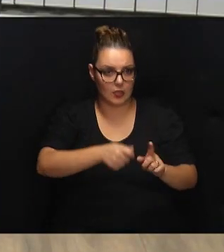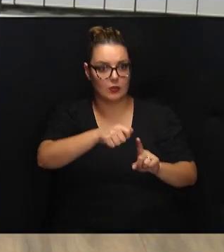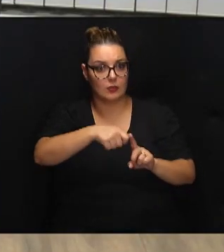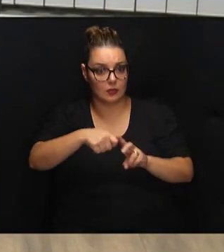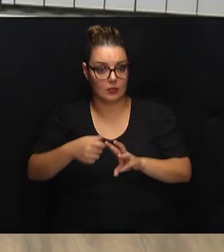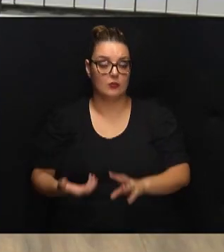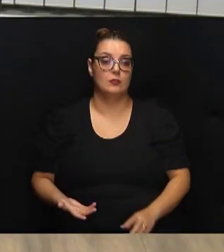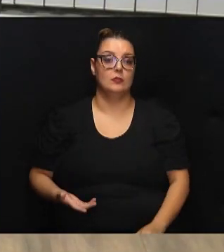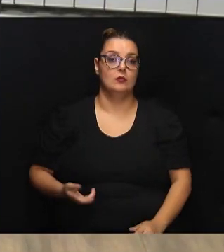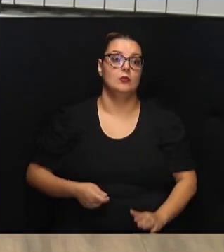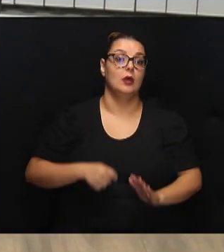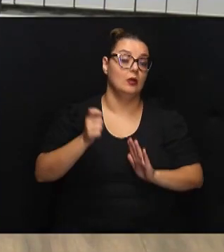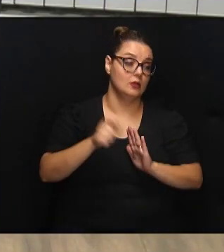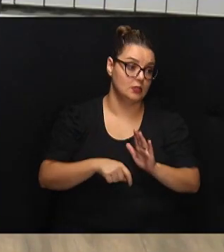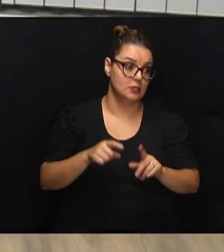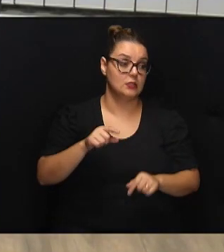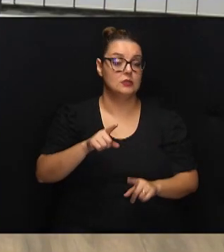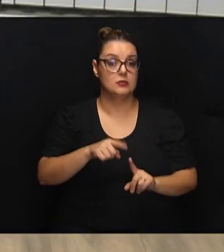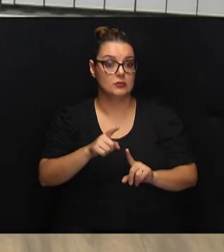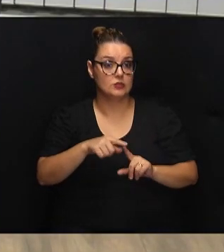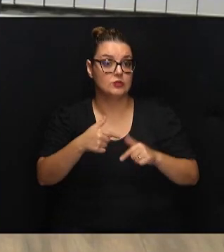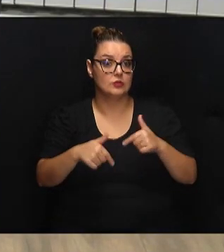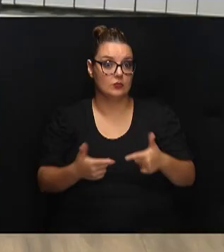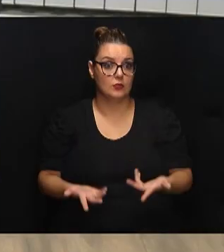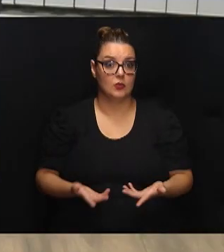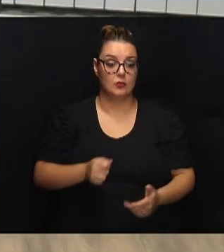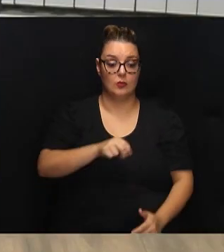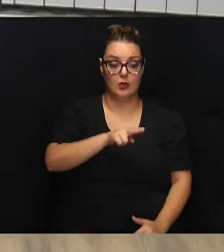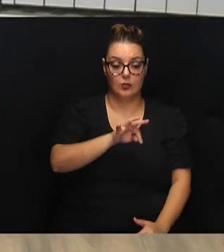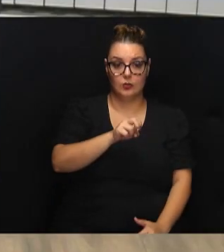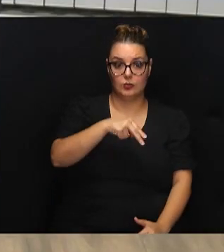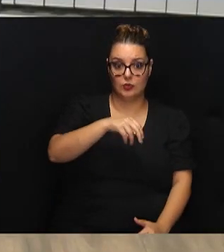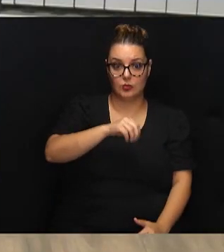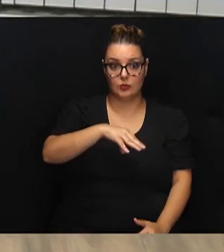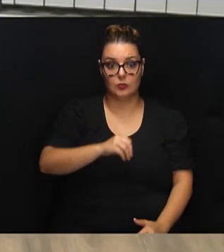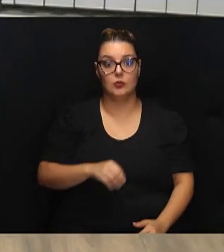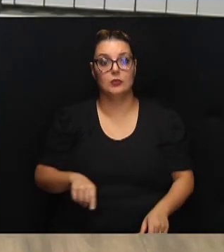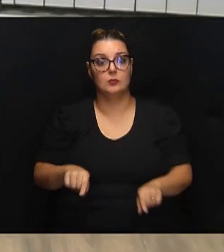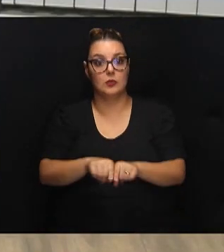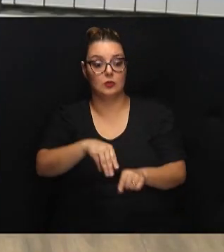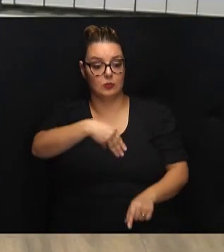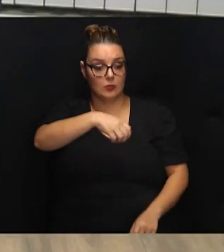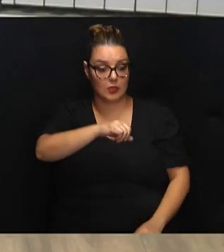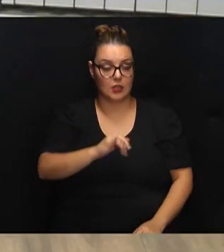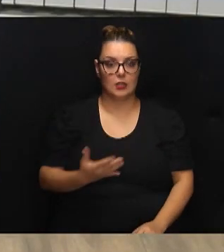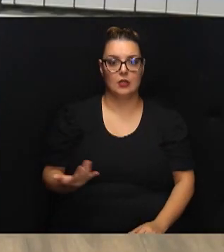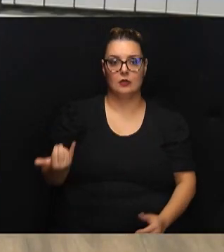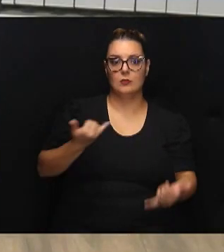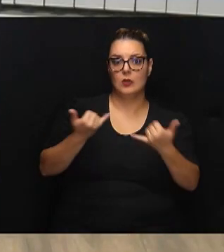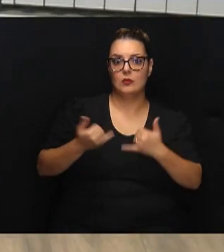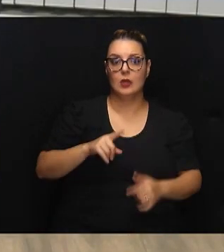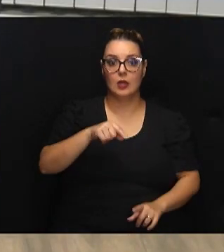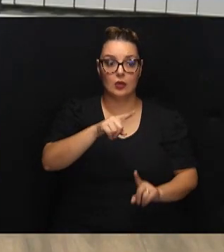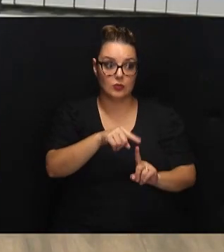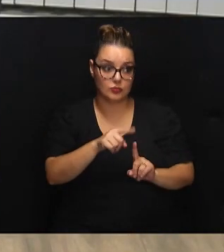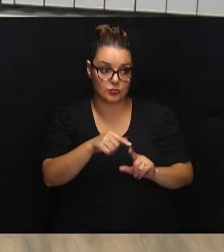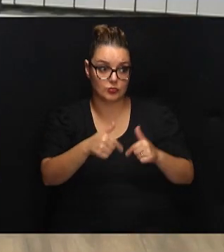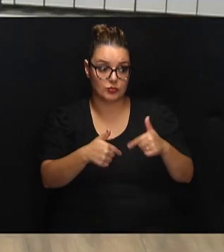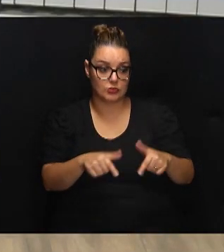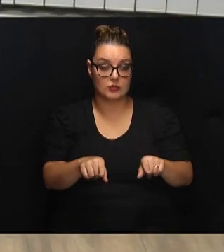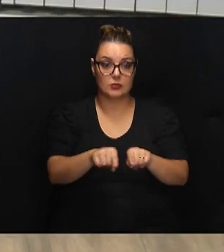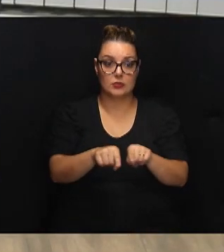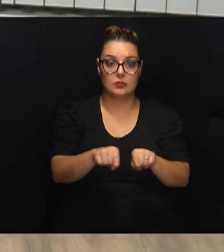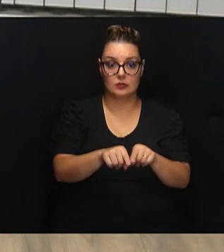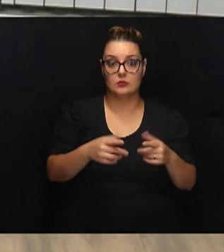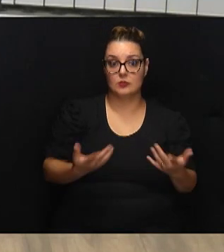poder executar esse tipo de trabalho, né? Tanto o autônomo quanto o MEI, e aí você me fala que é um tipo de trabalho que também